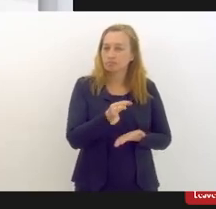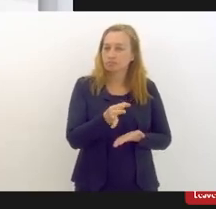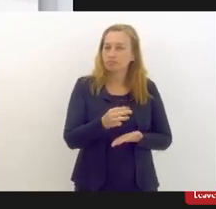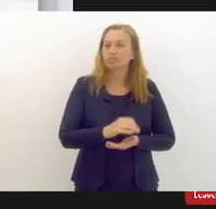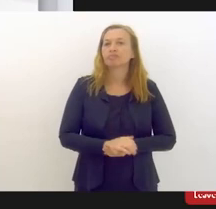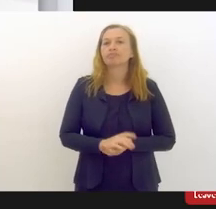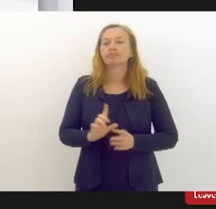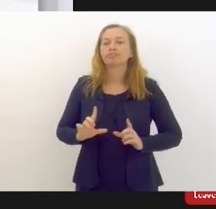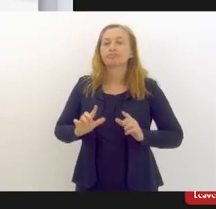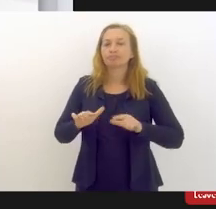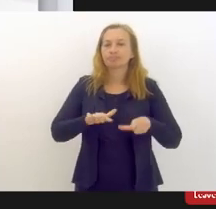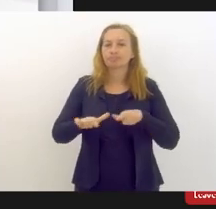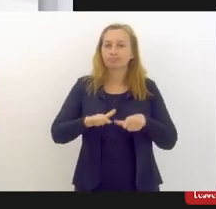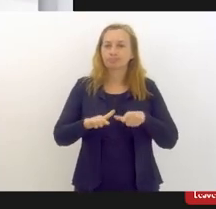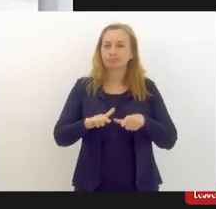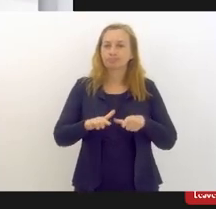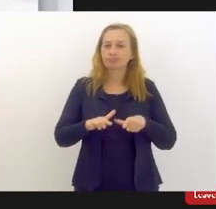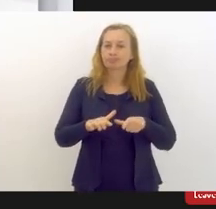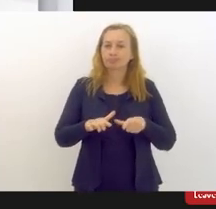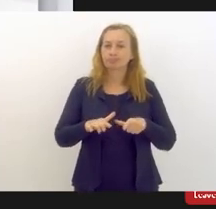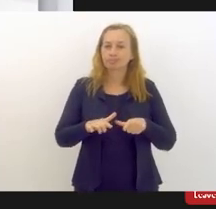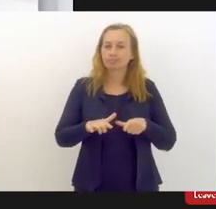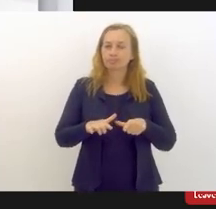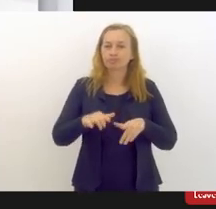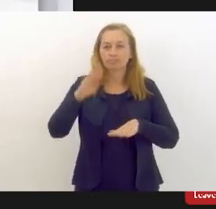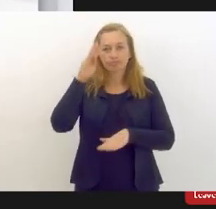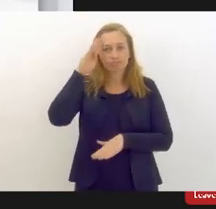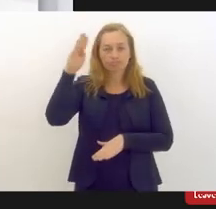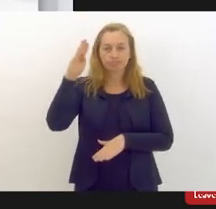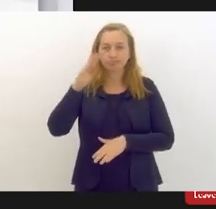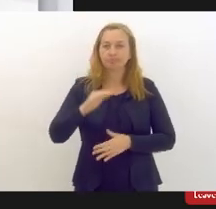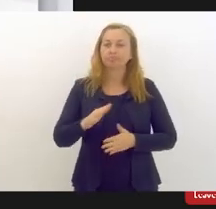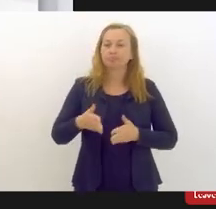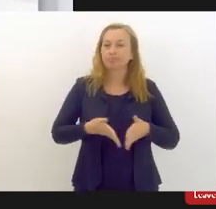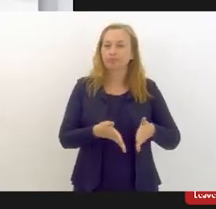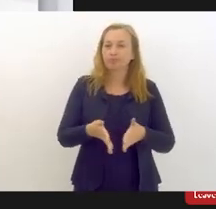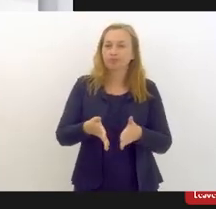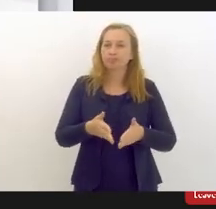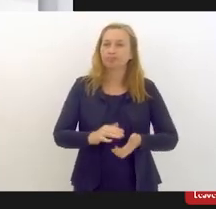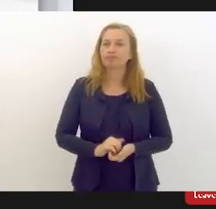uma atuação em descentralização, que é o nosso principal caminho